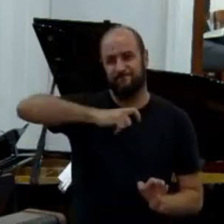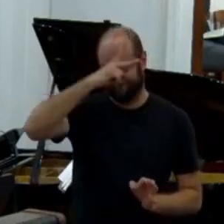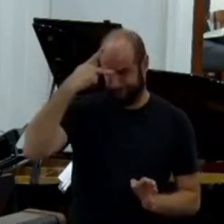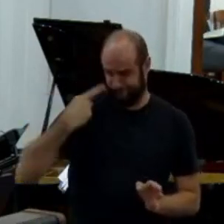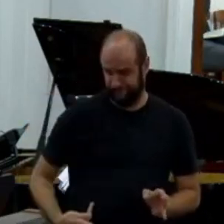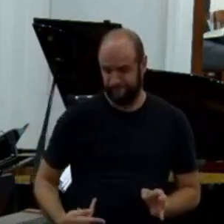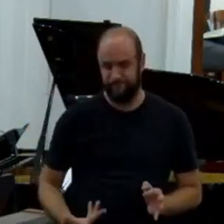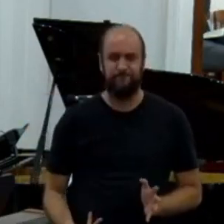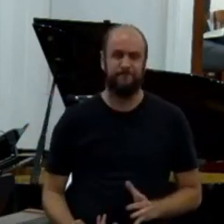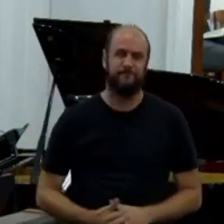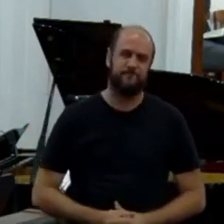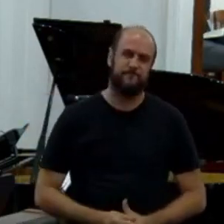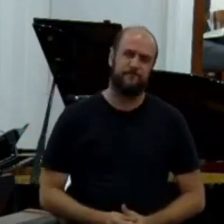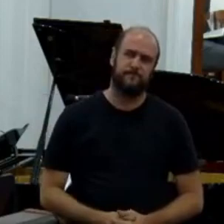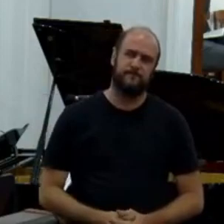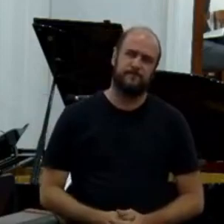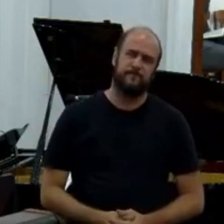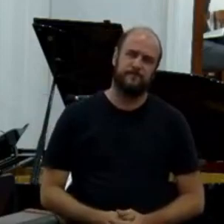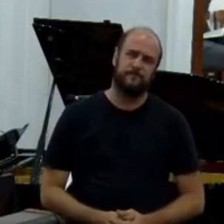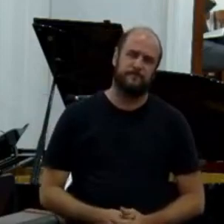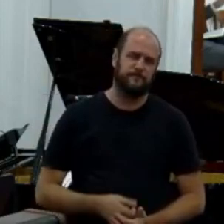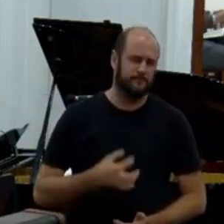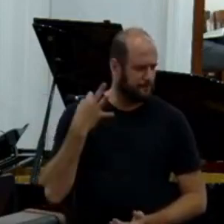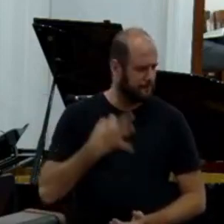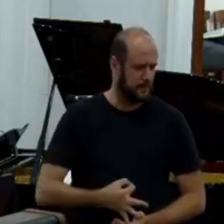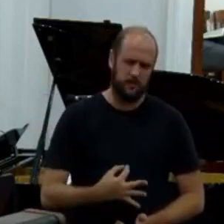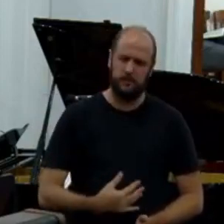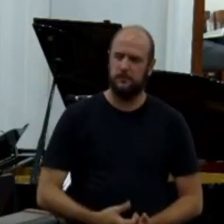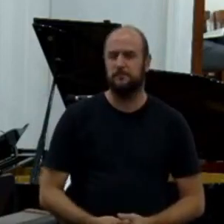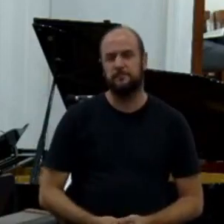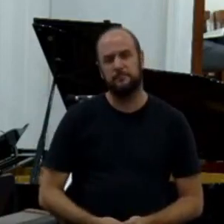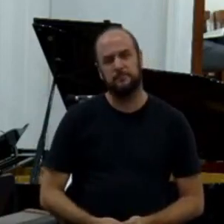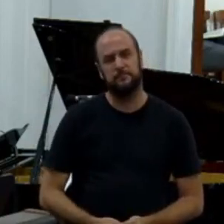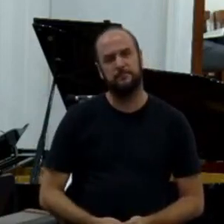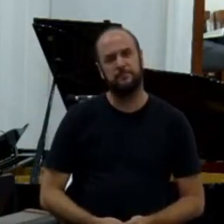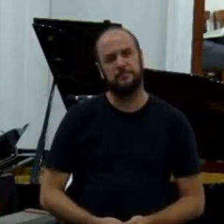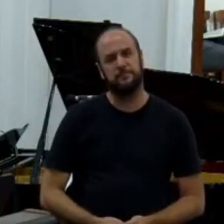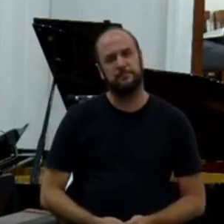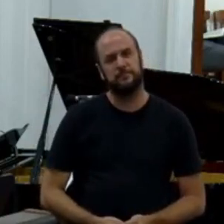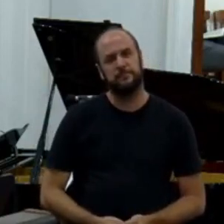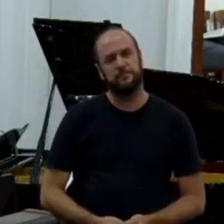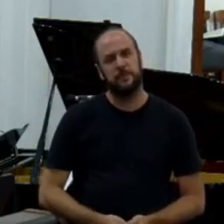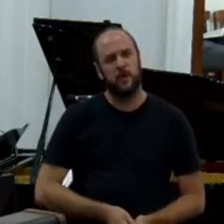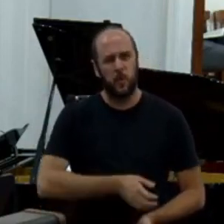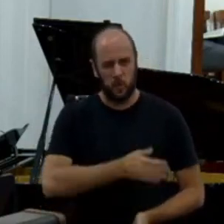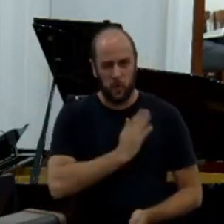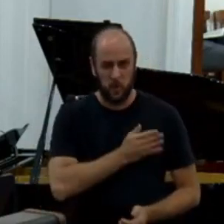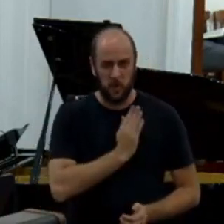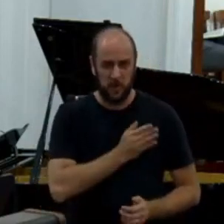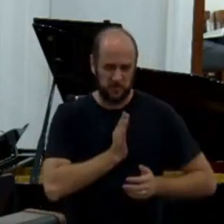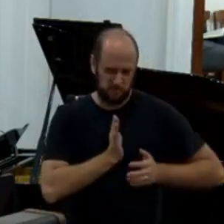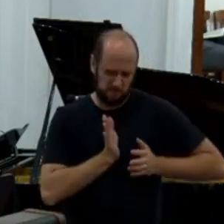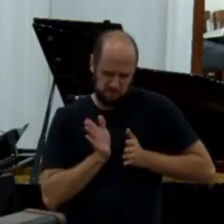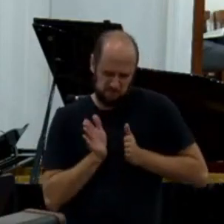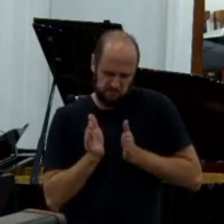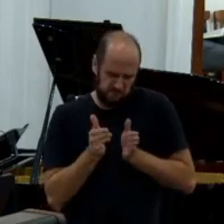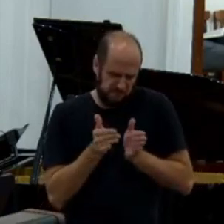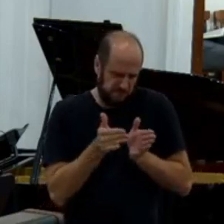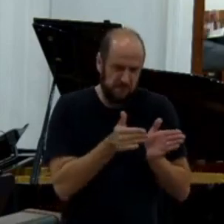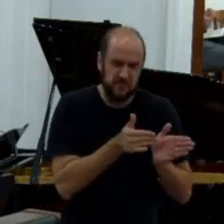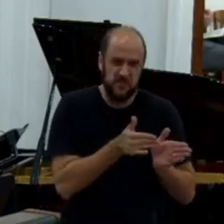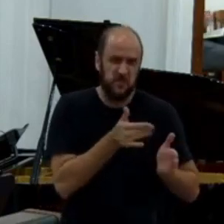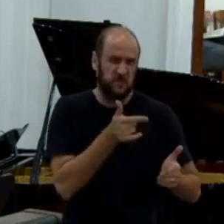pode sentir. Sem sombra de dúvidas. Ele move corações numa direção de